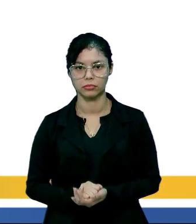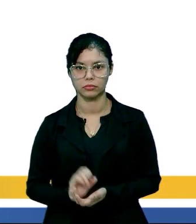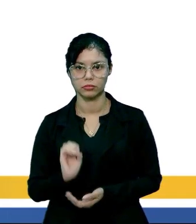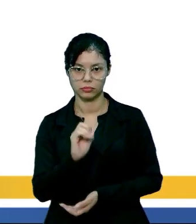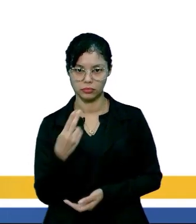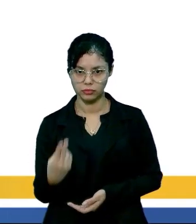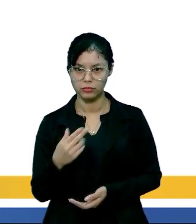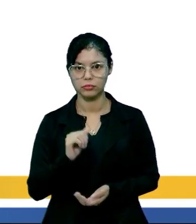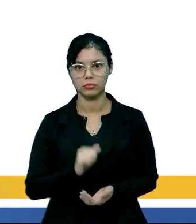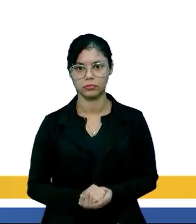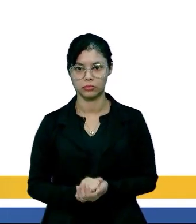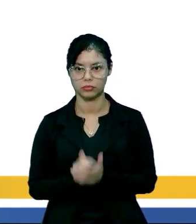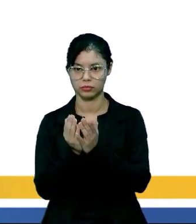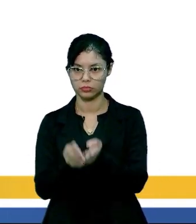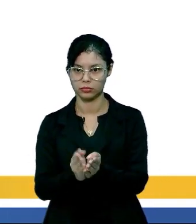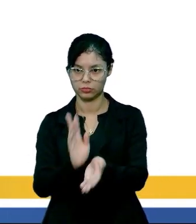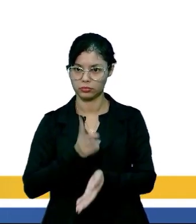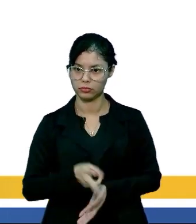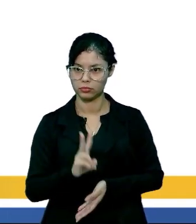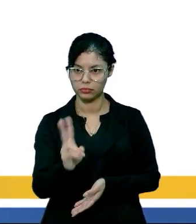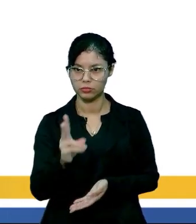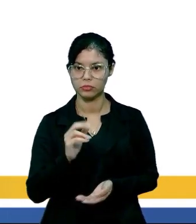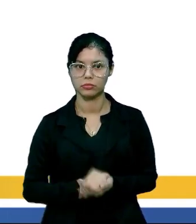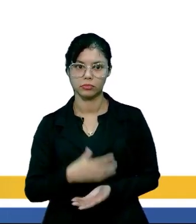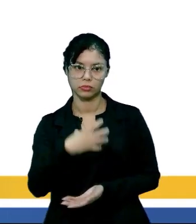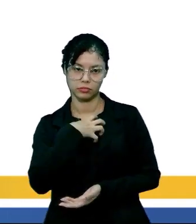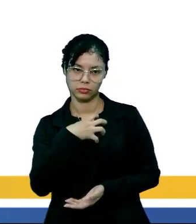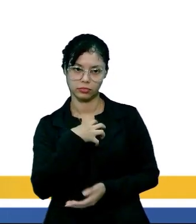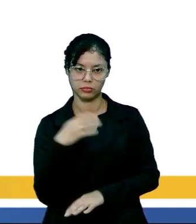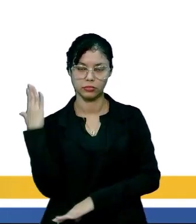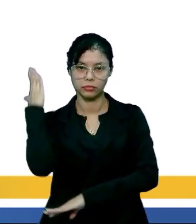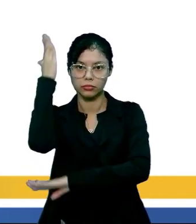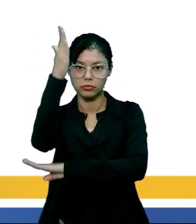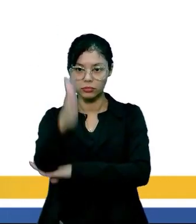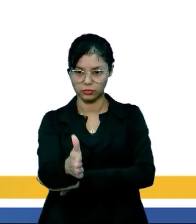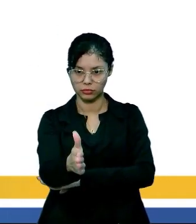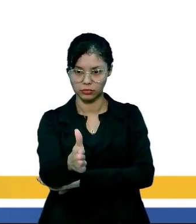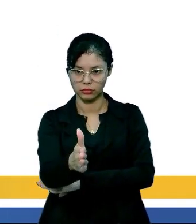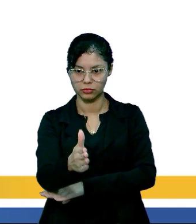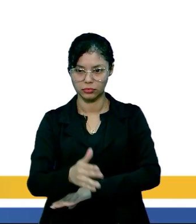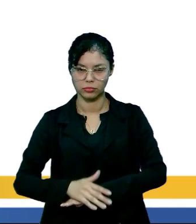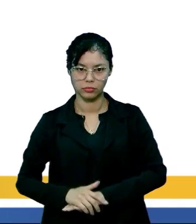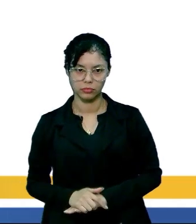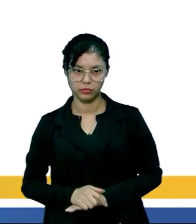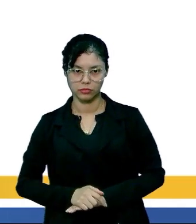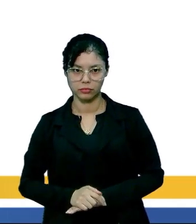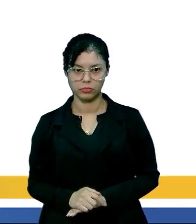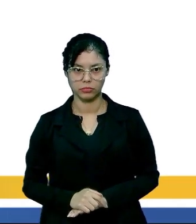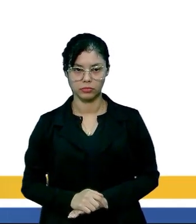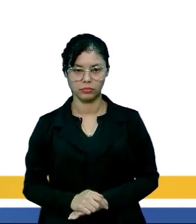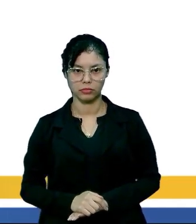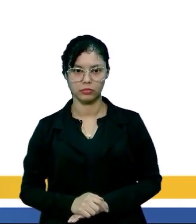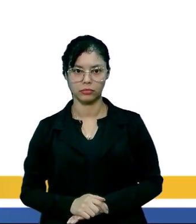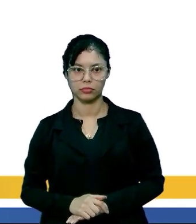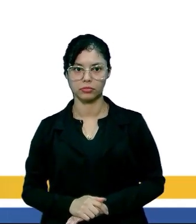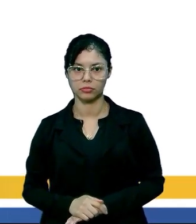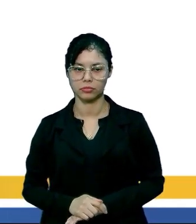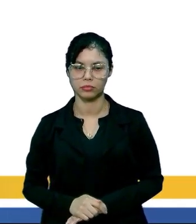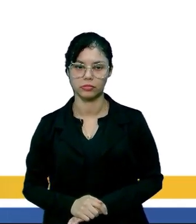a trajetória, ou seja, se o barco continuar se deslocando no sentido